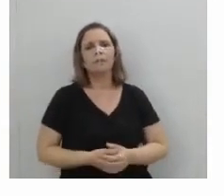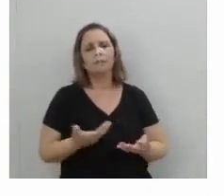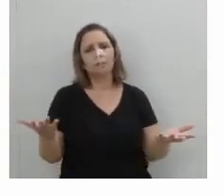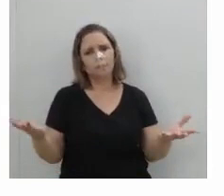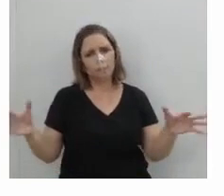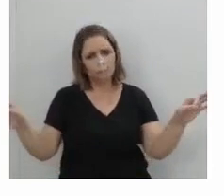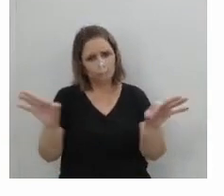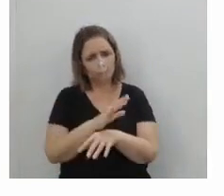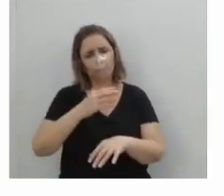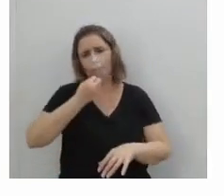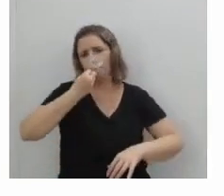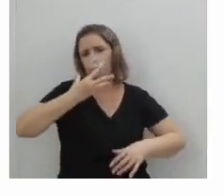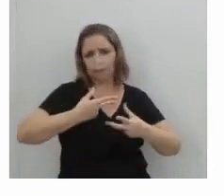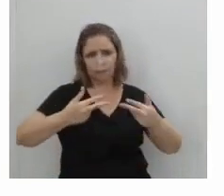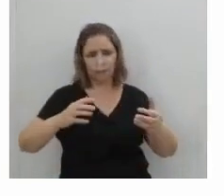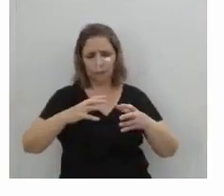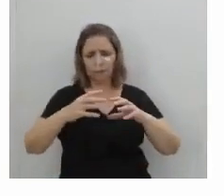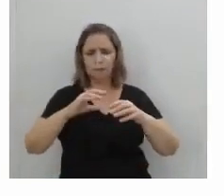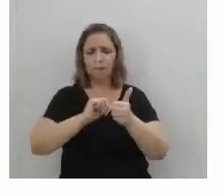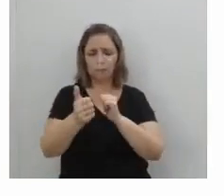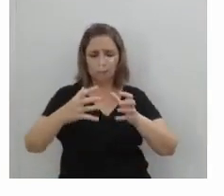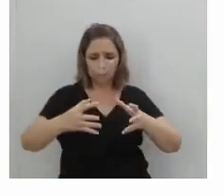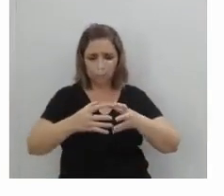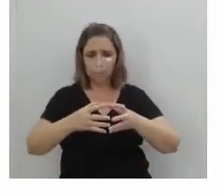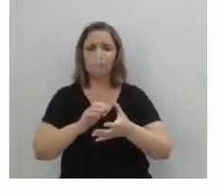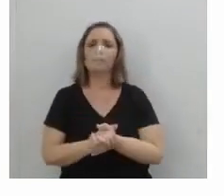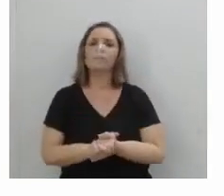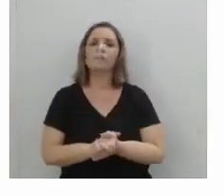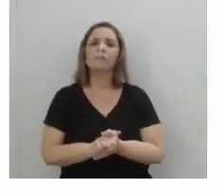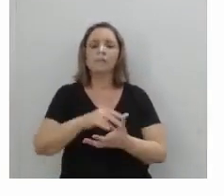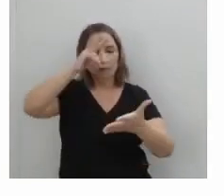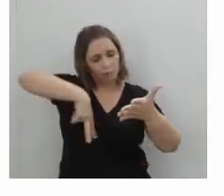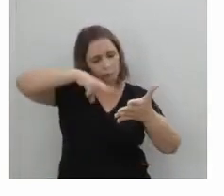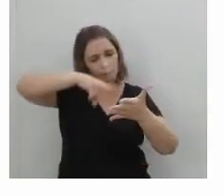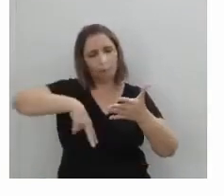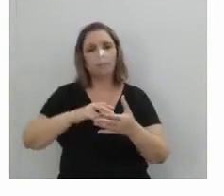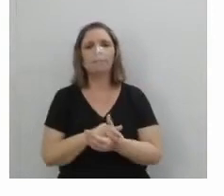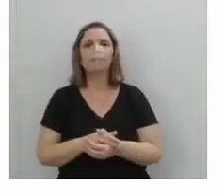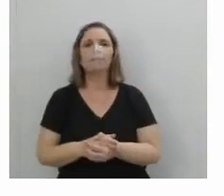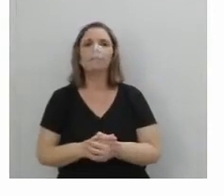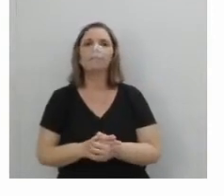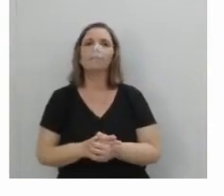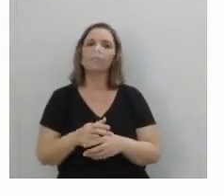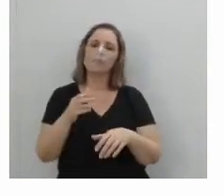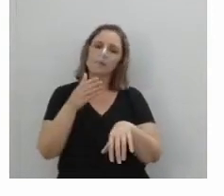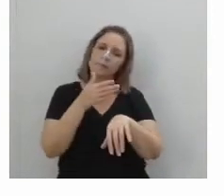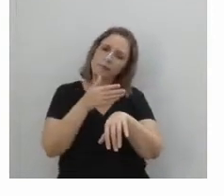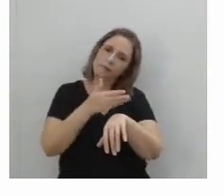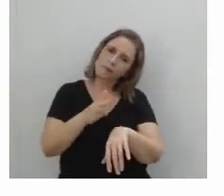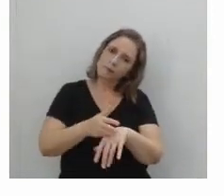Para concluir os benefícios dos esportes coletivos, vamos dar uma lida aí, praticando tanto de